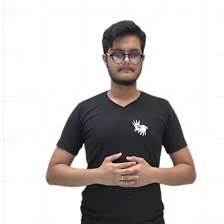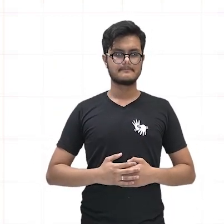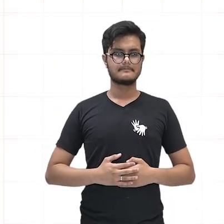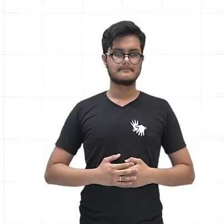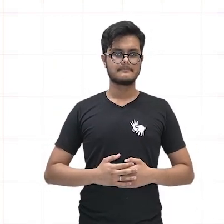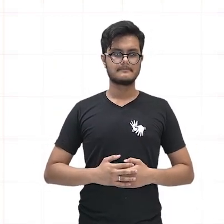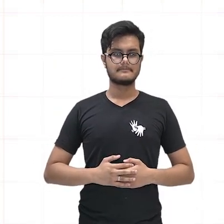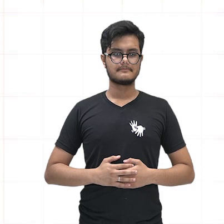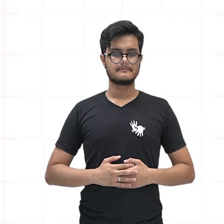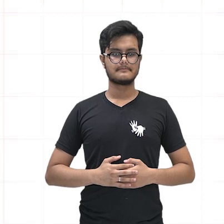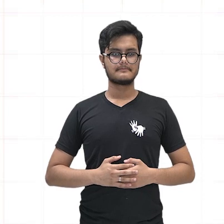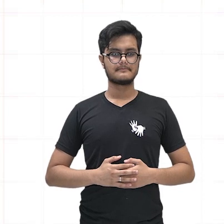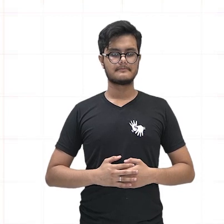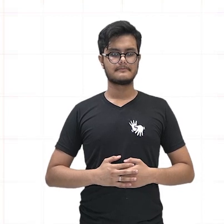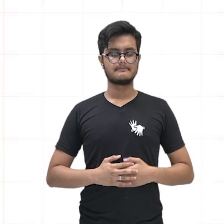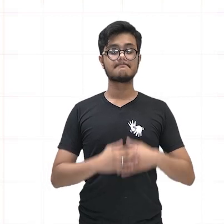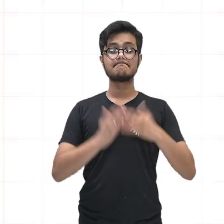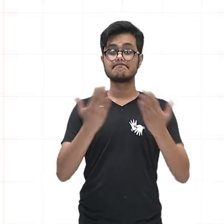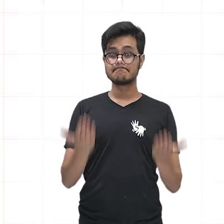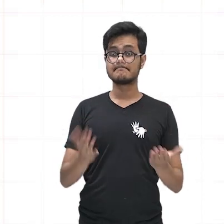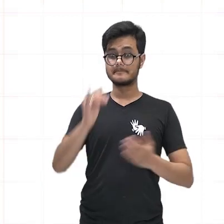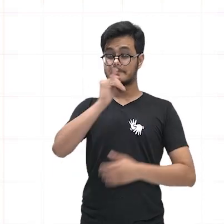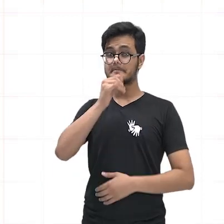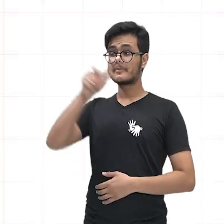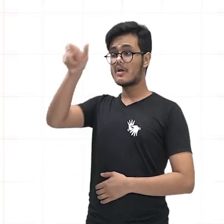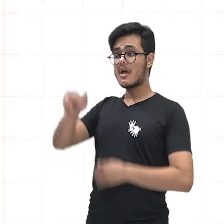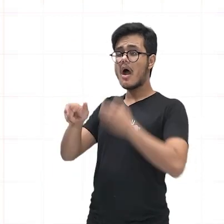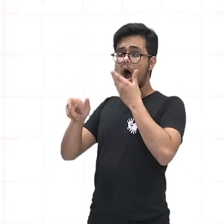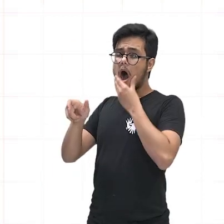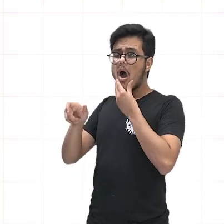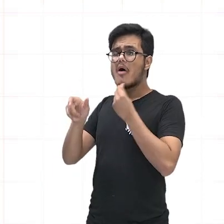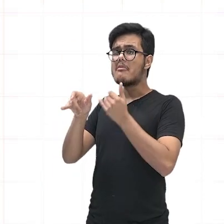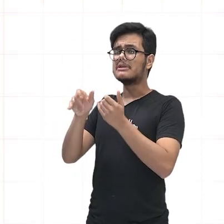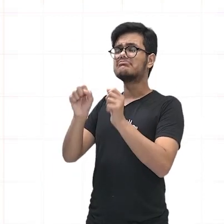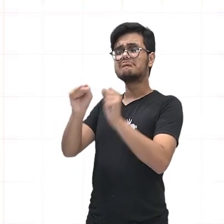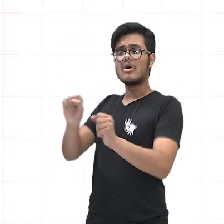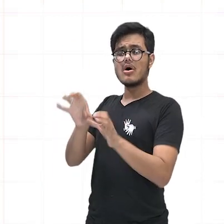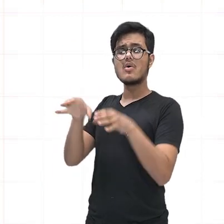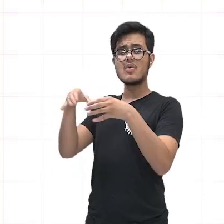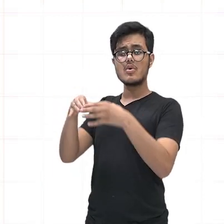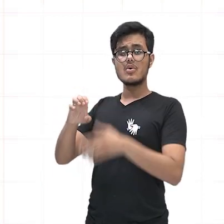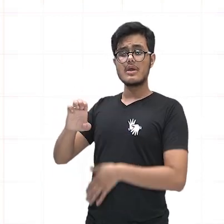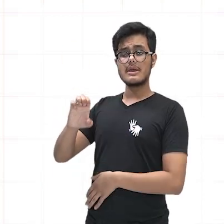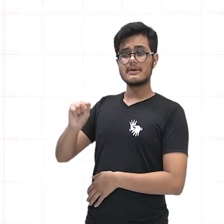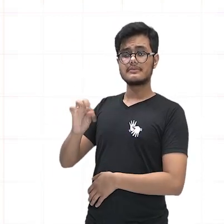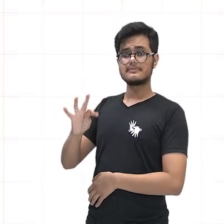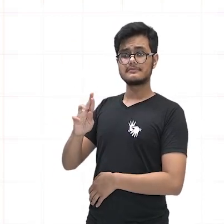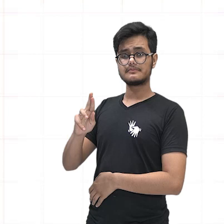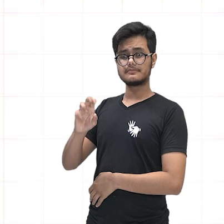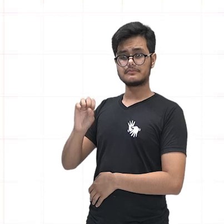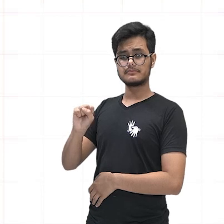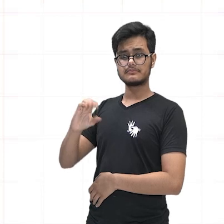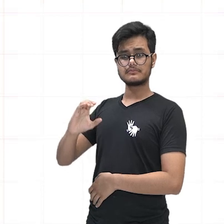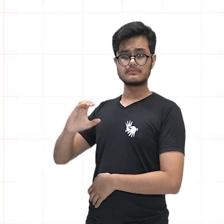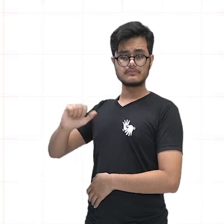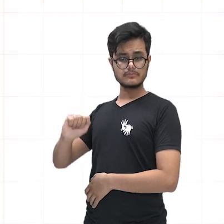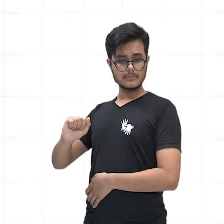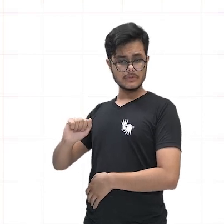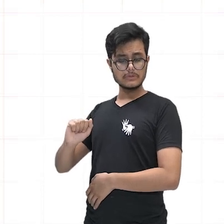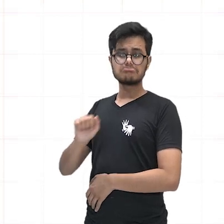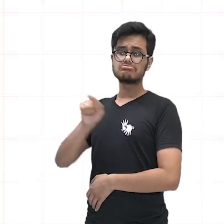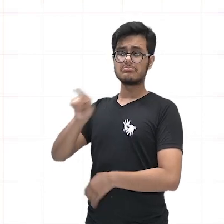Deco entre as suas conquistas está aí ó que supostamente ele de origem etrusca trouxe influência